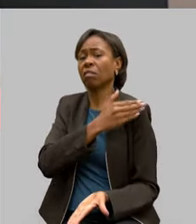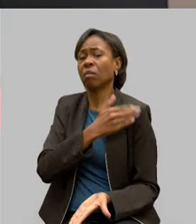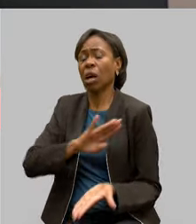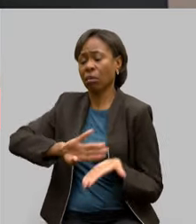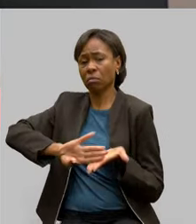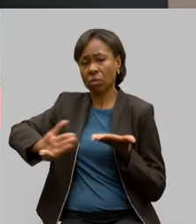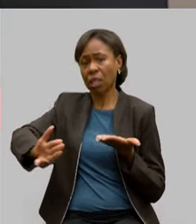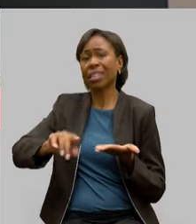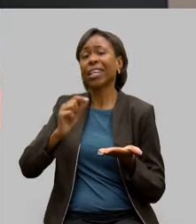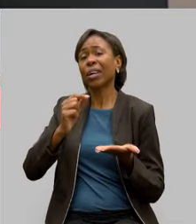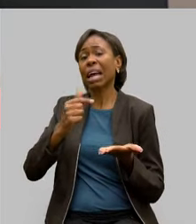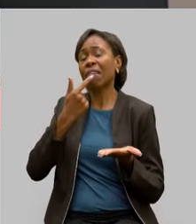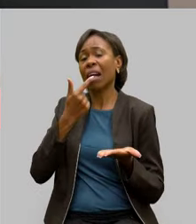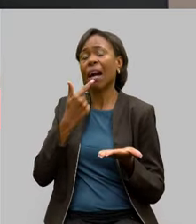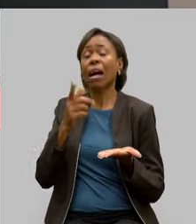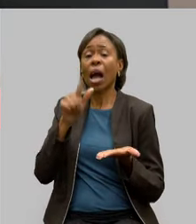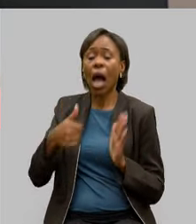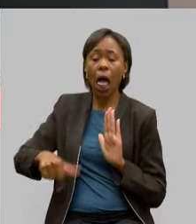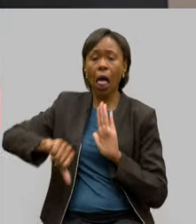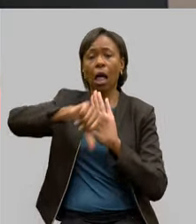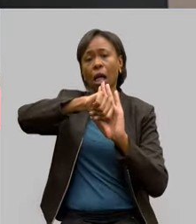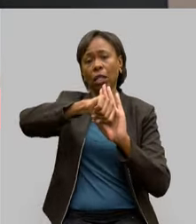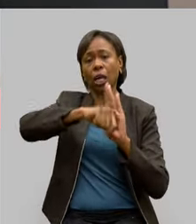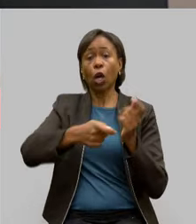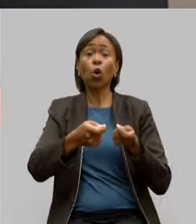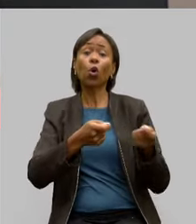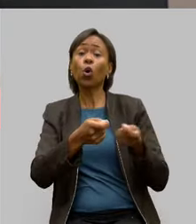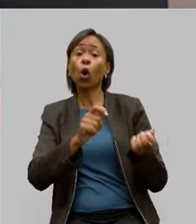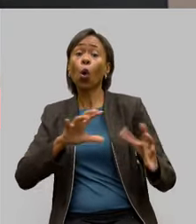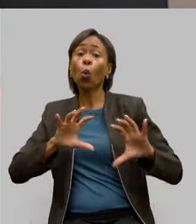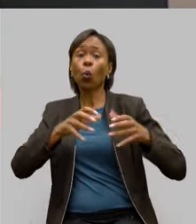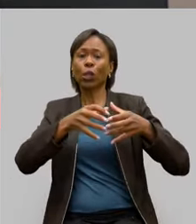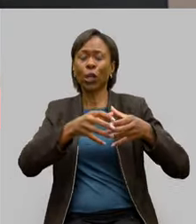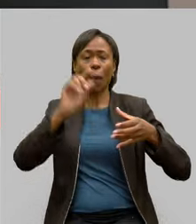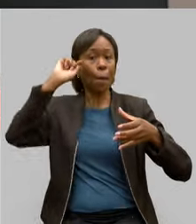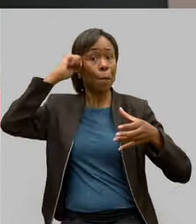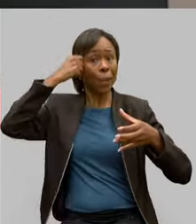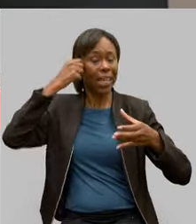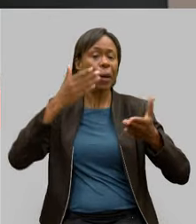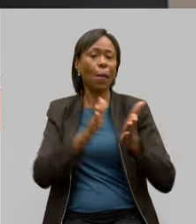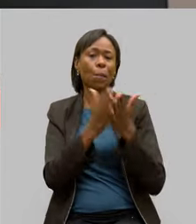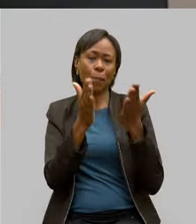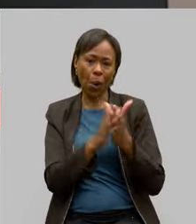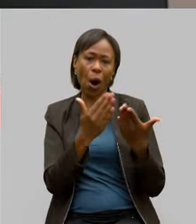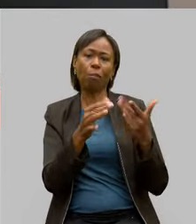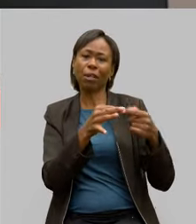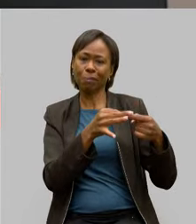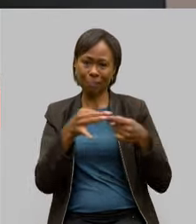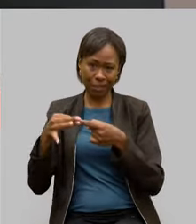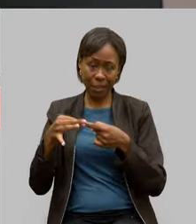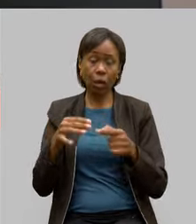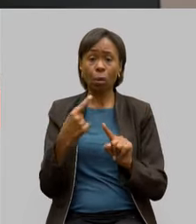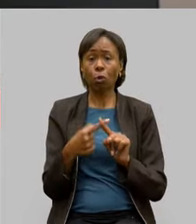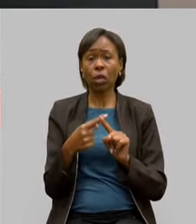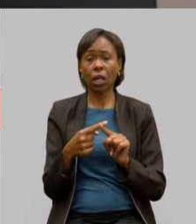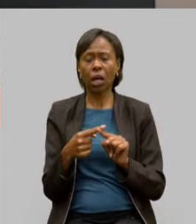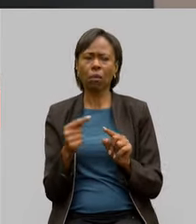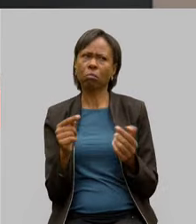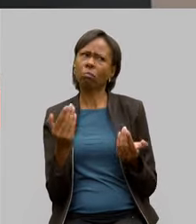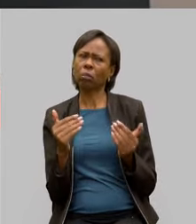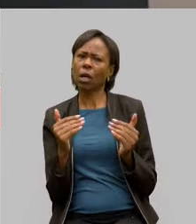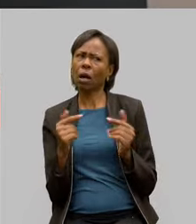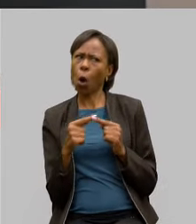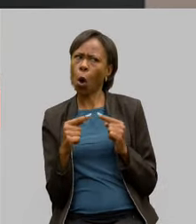criminalizar e controlar populações negras pobres e periféricas né associando o uso da maconha barra